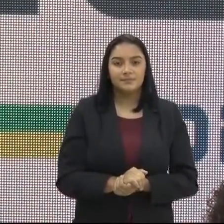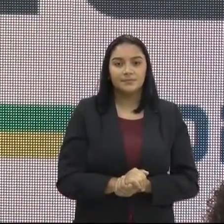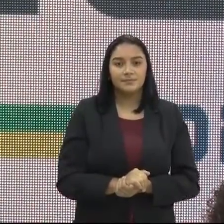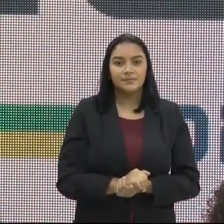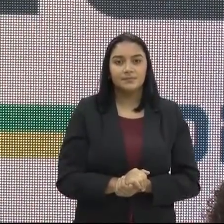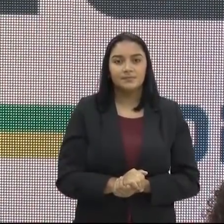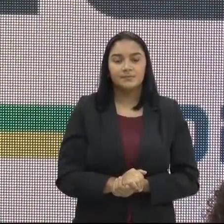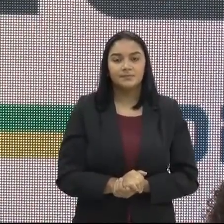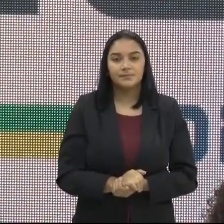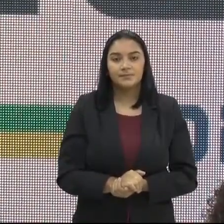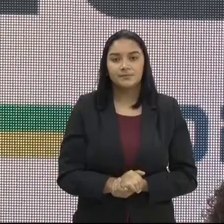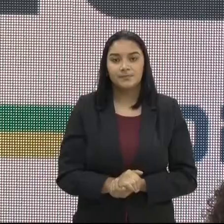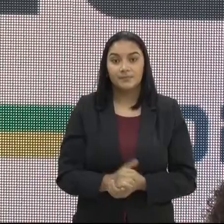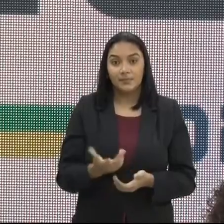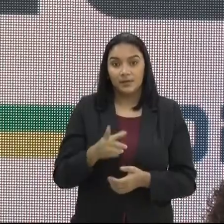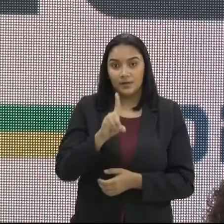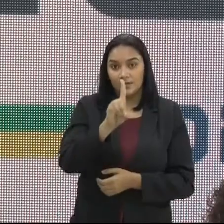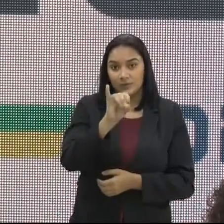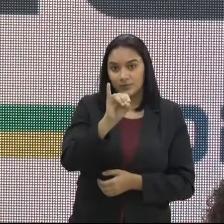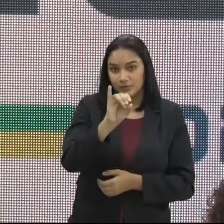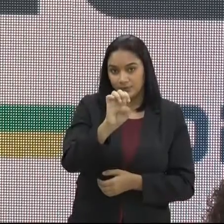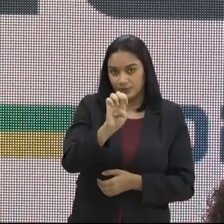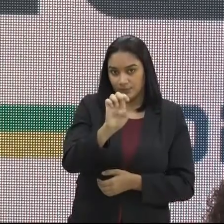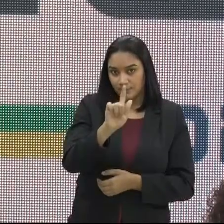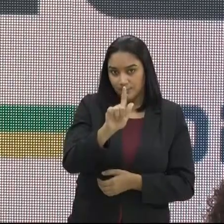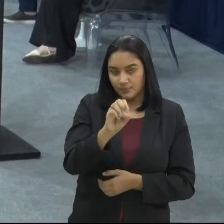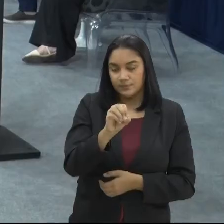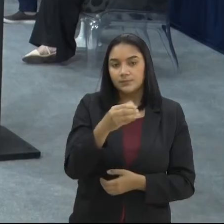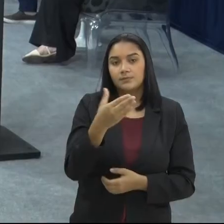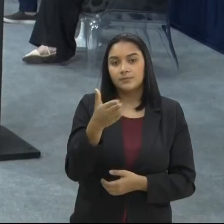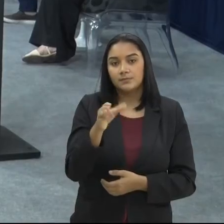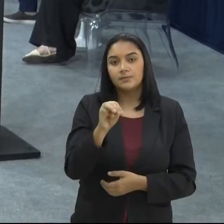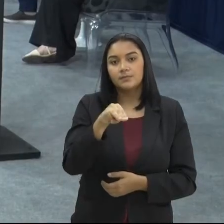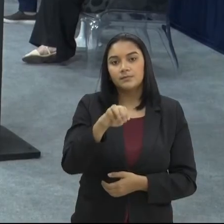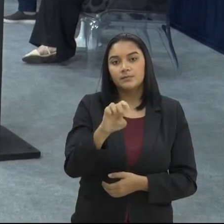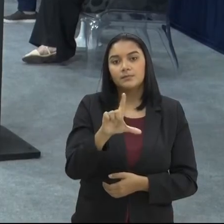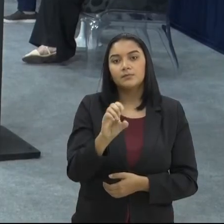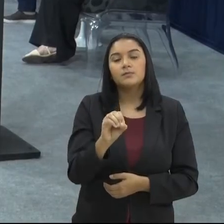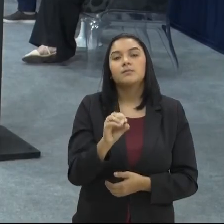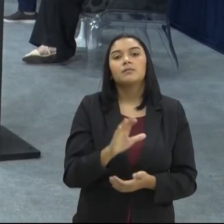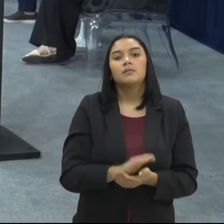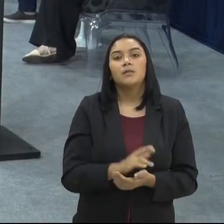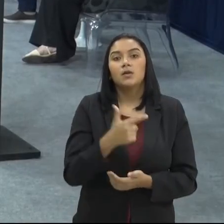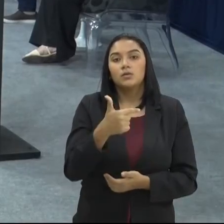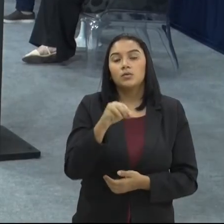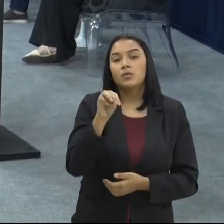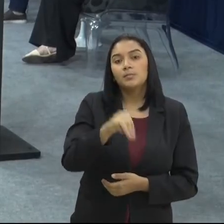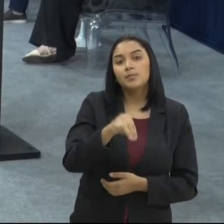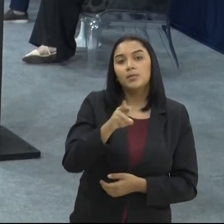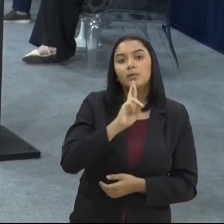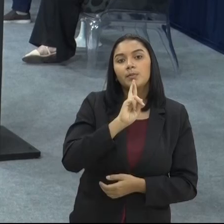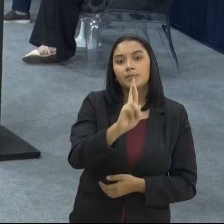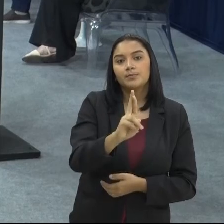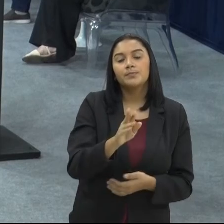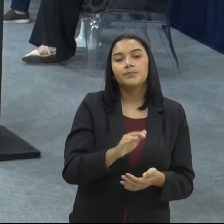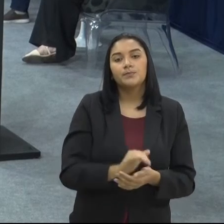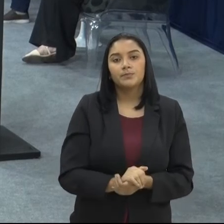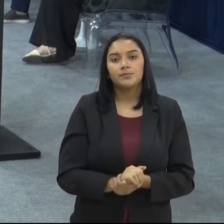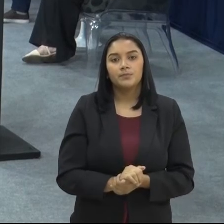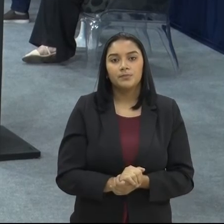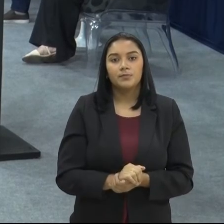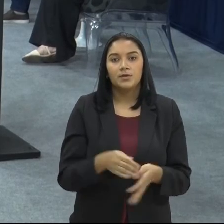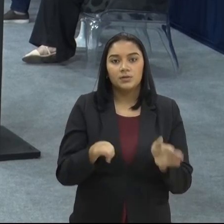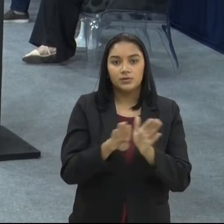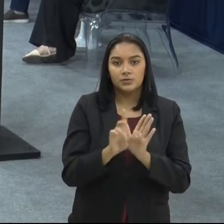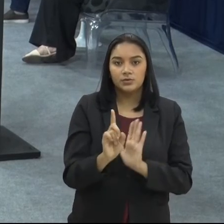Diego Melo. Por gentileza, candidato, fique à vontade. 2 minutos para a sua resposta. Assim que o senhor